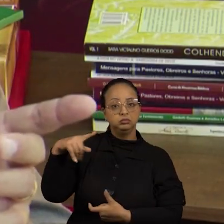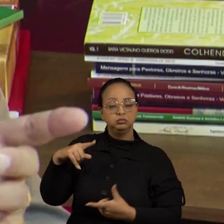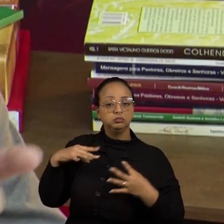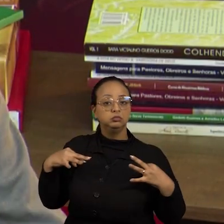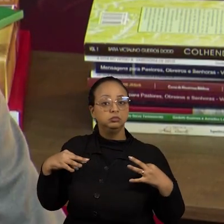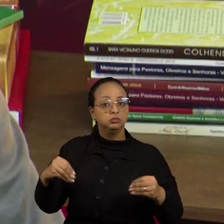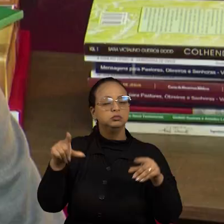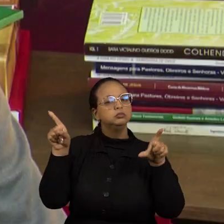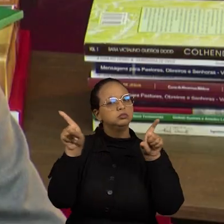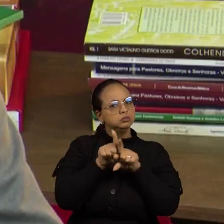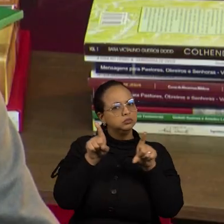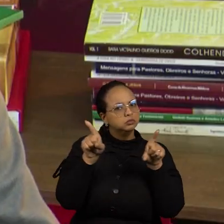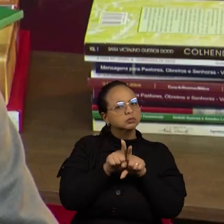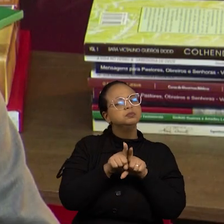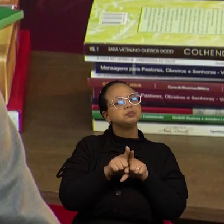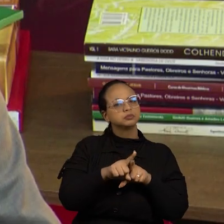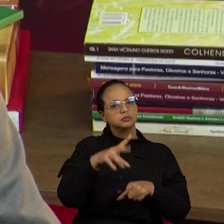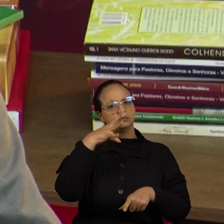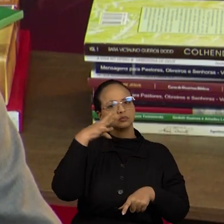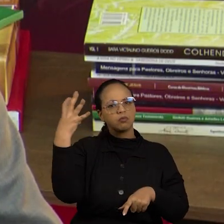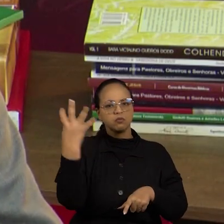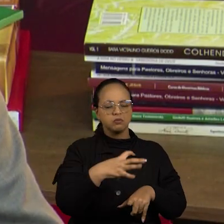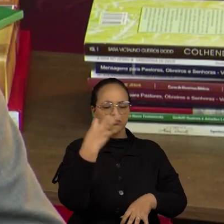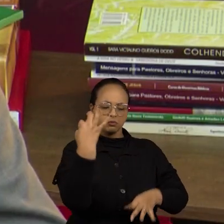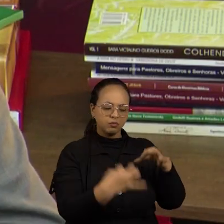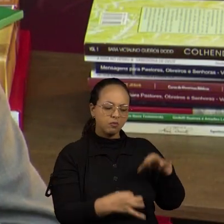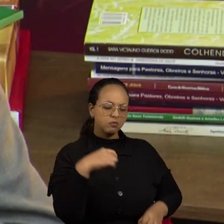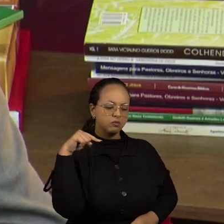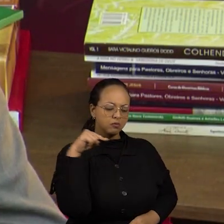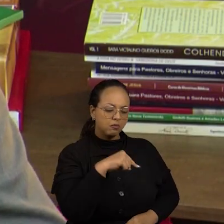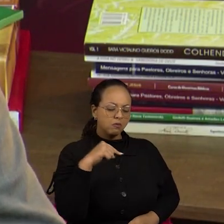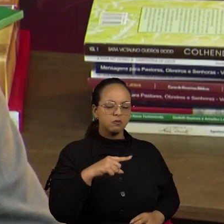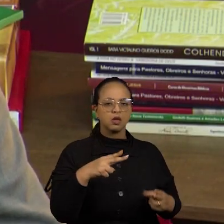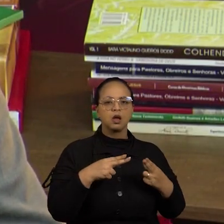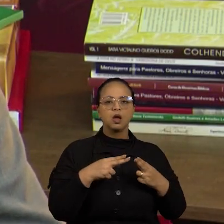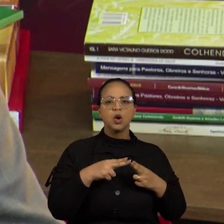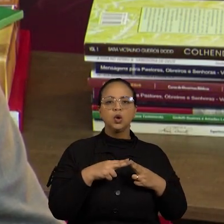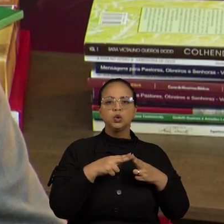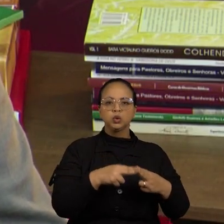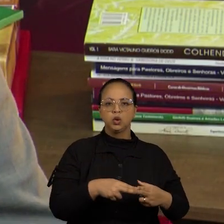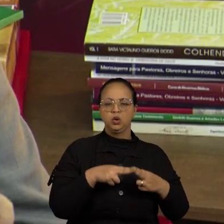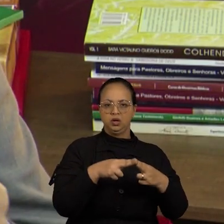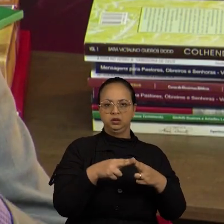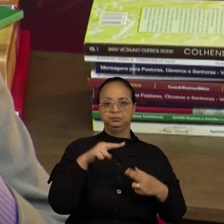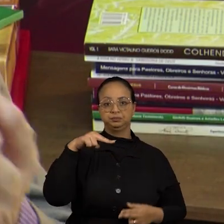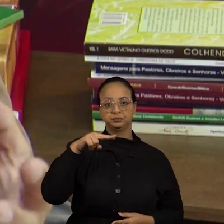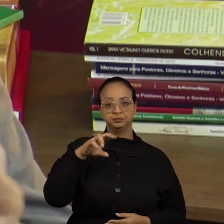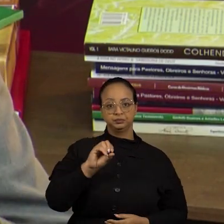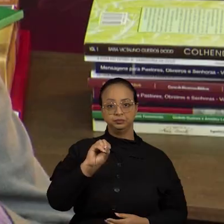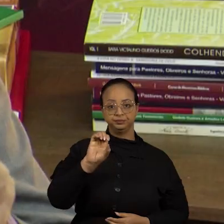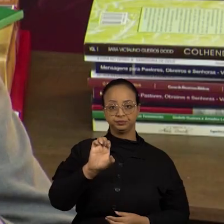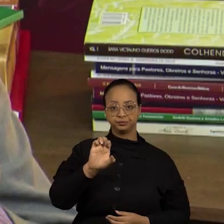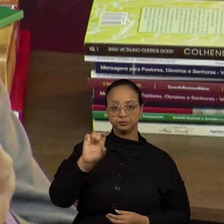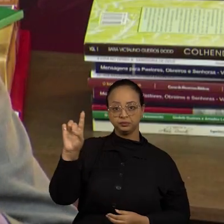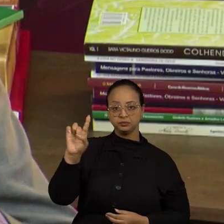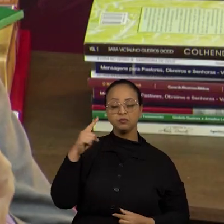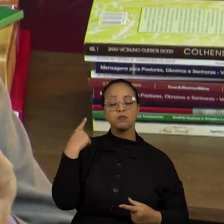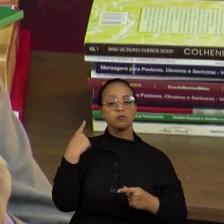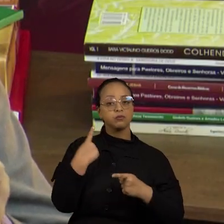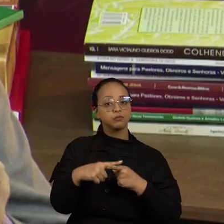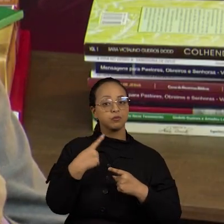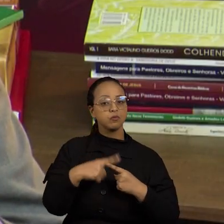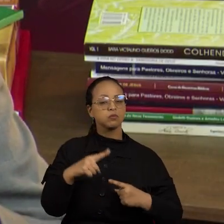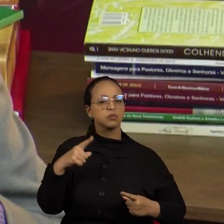sobre Noé, e isso estava muito vivo no coração de Abraão, porque ele estava